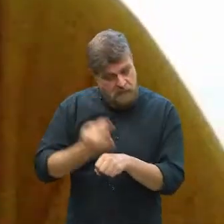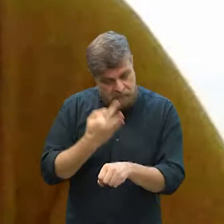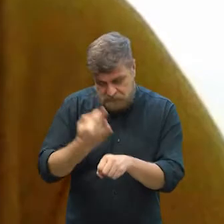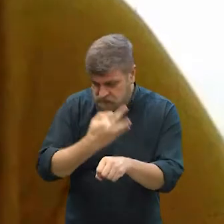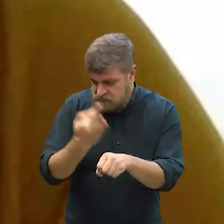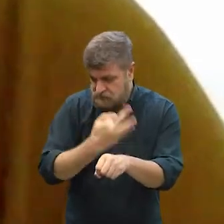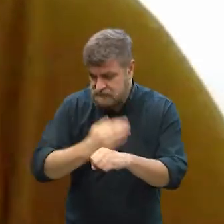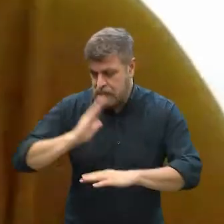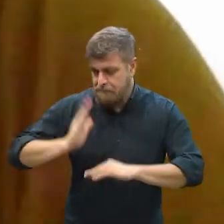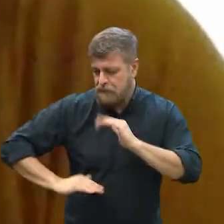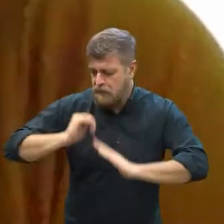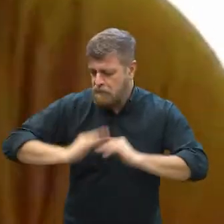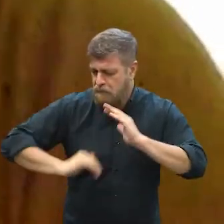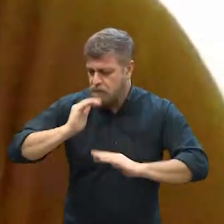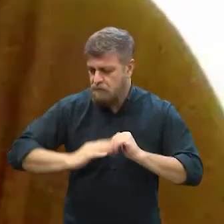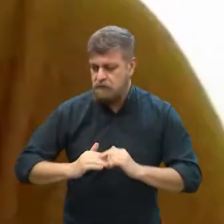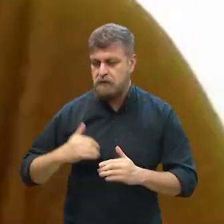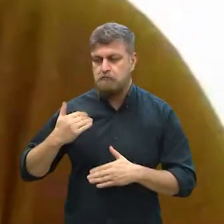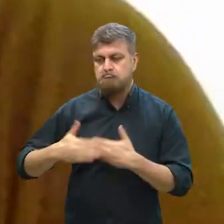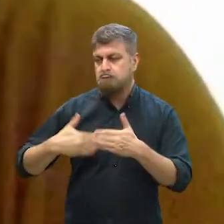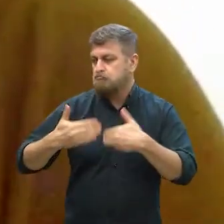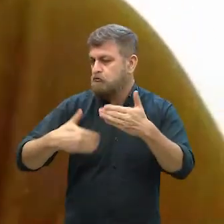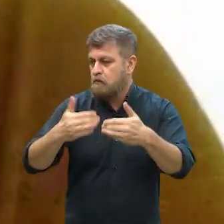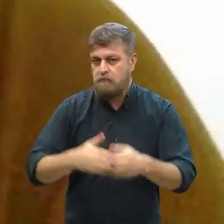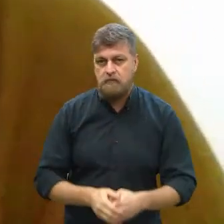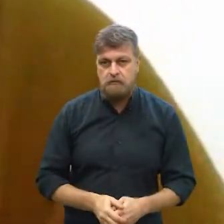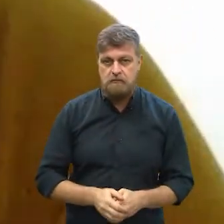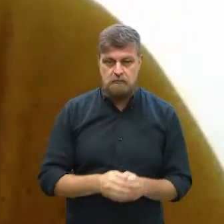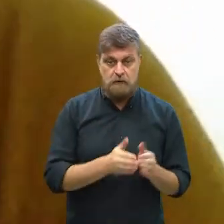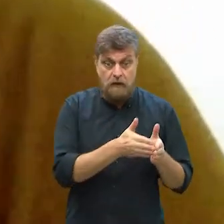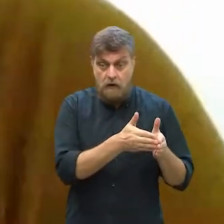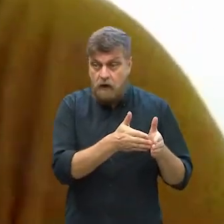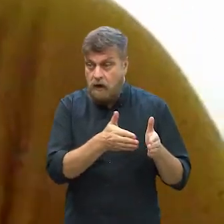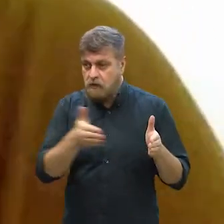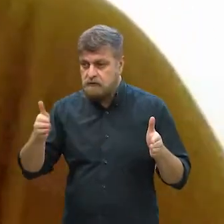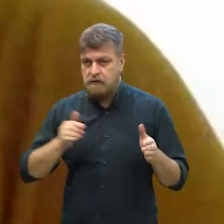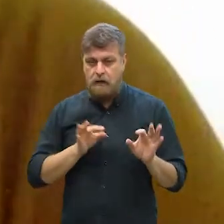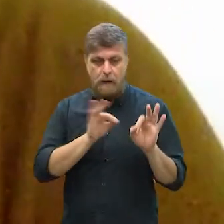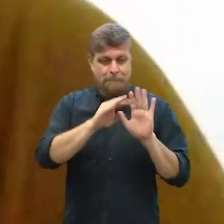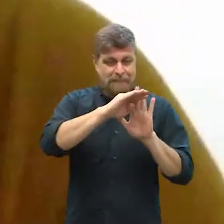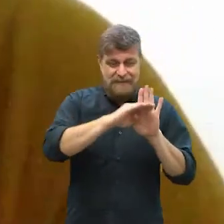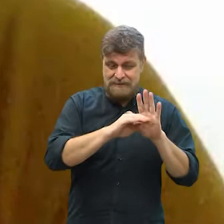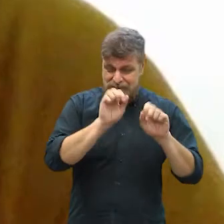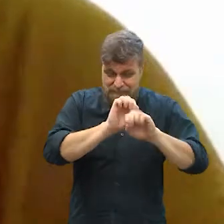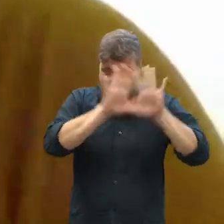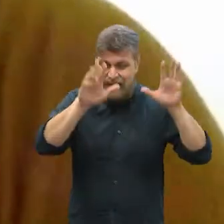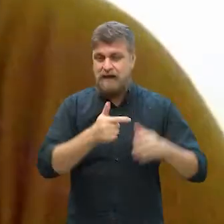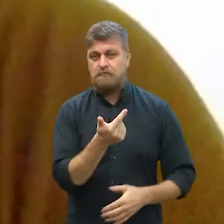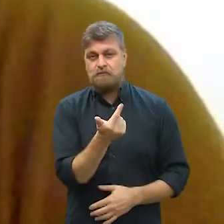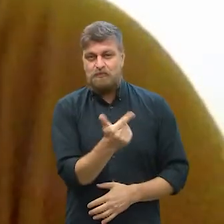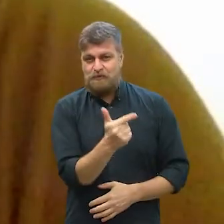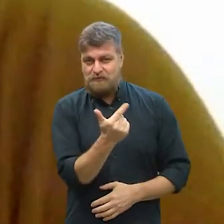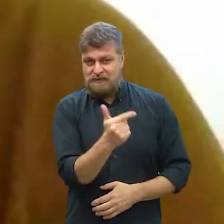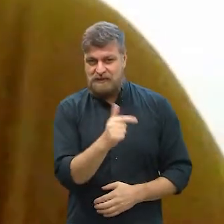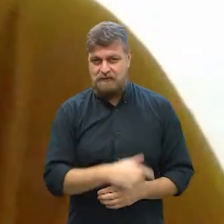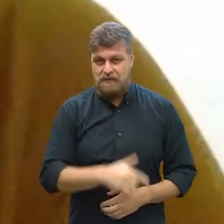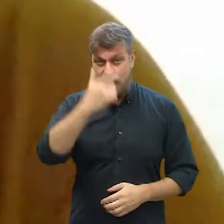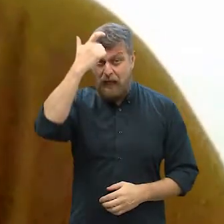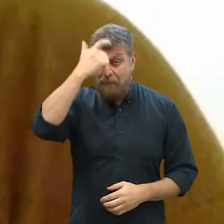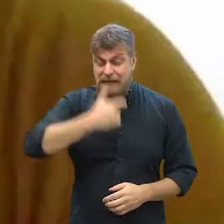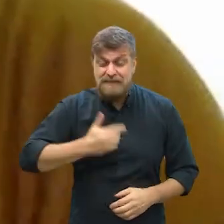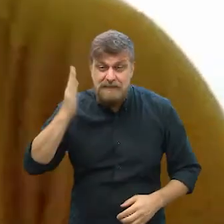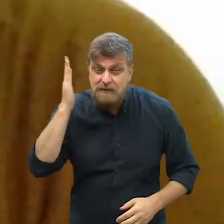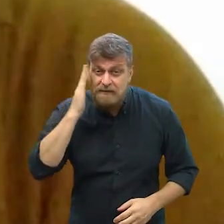até então. E as coisas meio que foram acontecendo ao longo desse processo. A gente não teve um planejamento claro, mas, assim, para mim estava